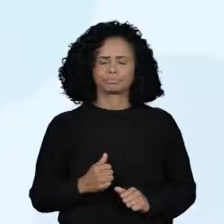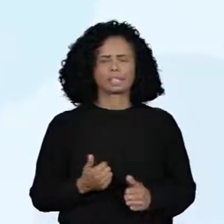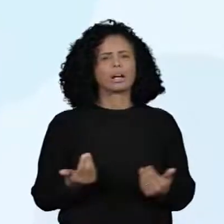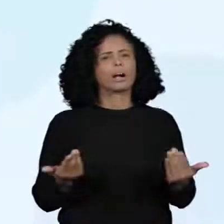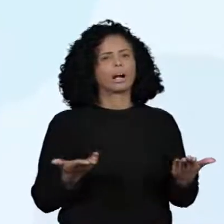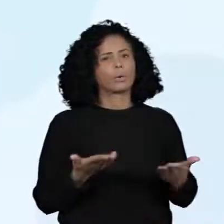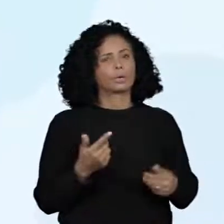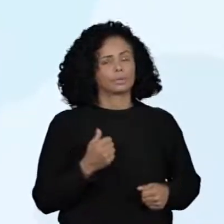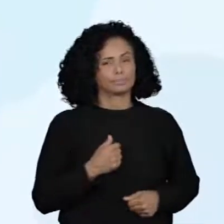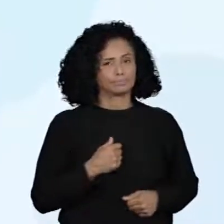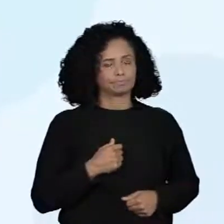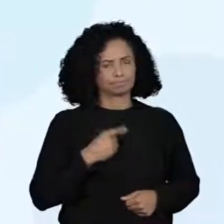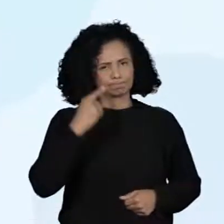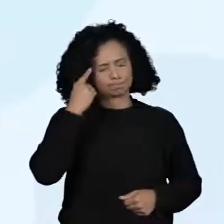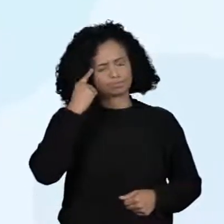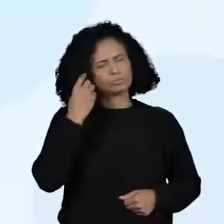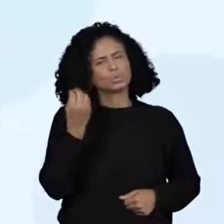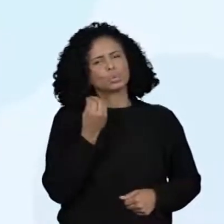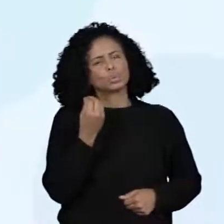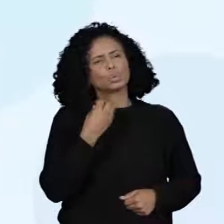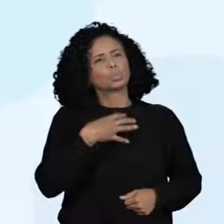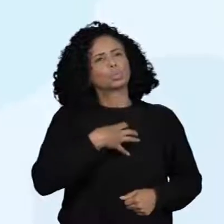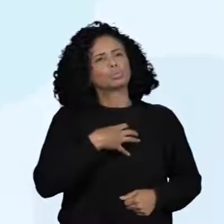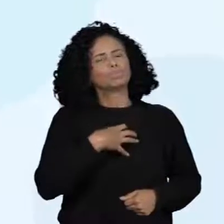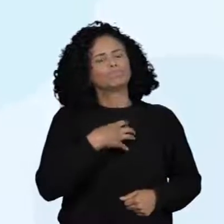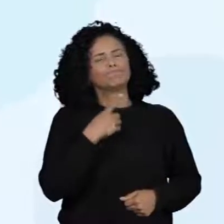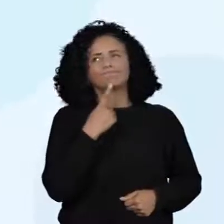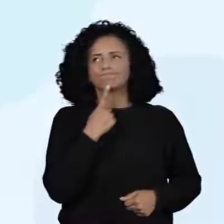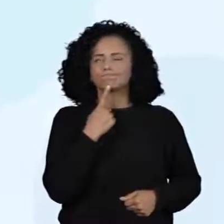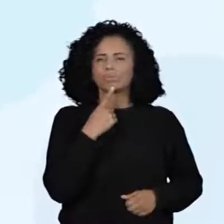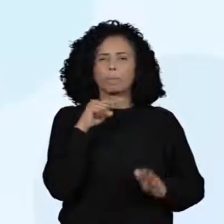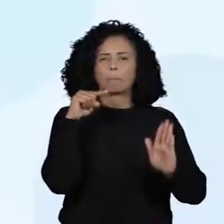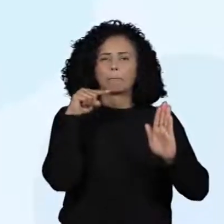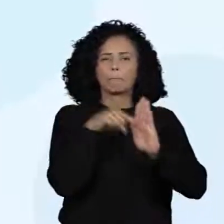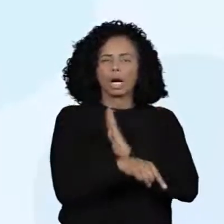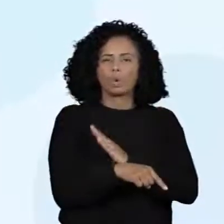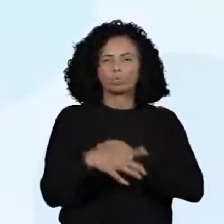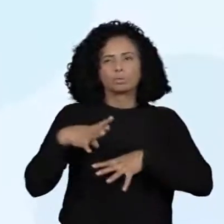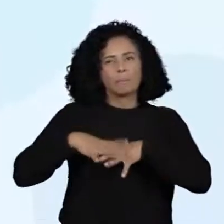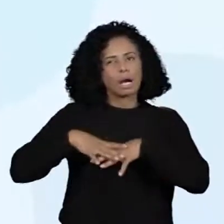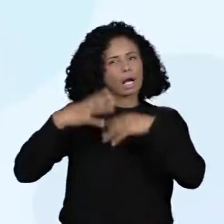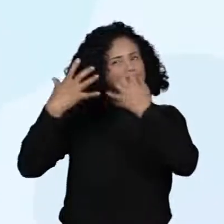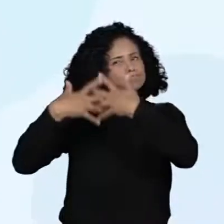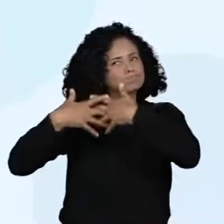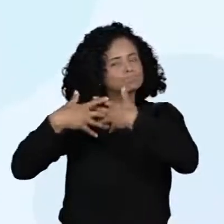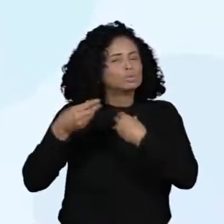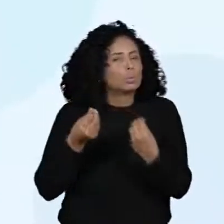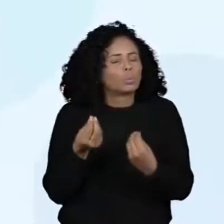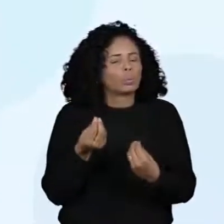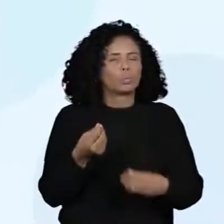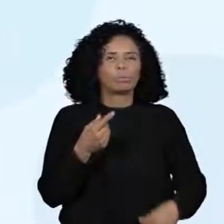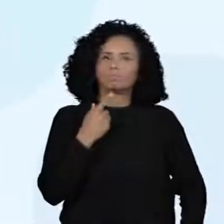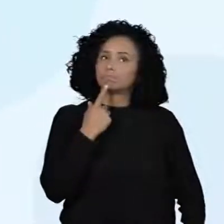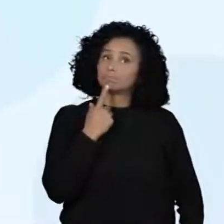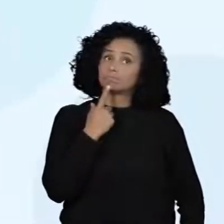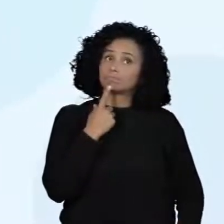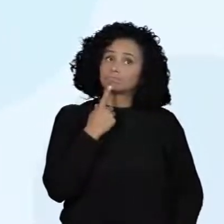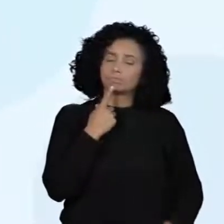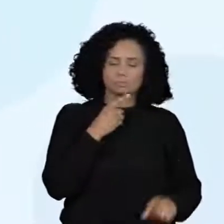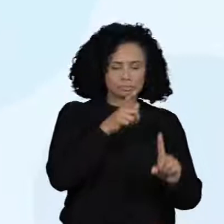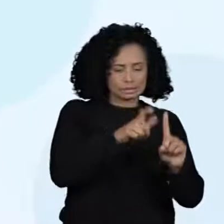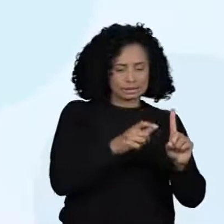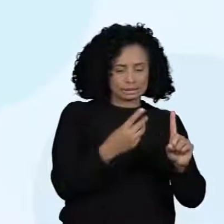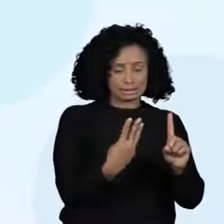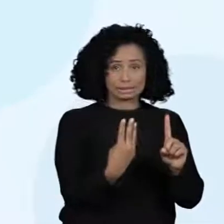a questão ou as questões norteadoras aí, a problematização em si. Nessa situação em específico, nós temos